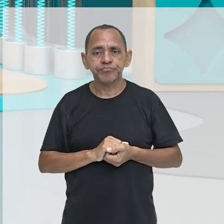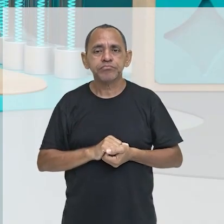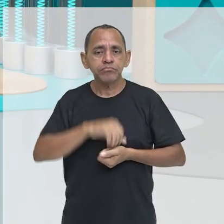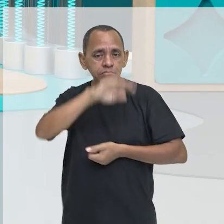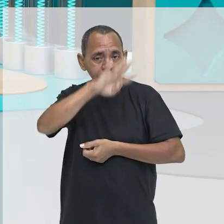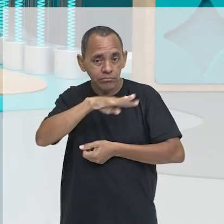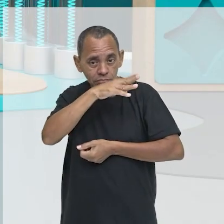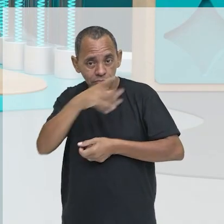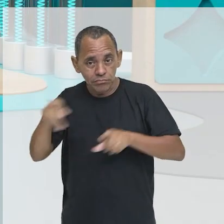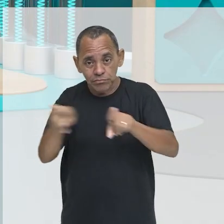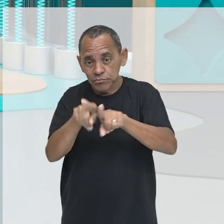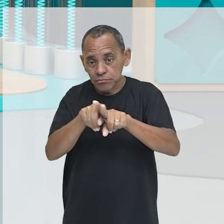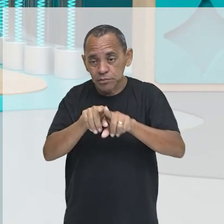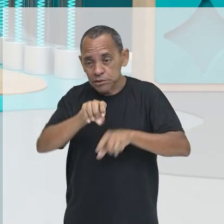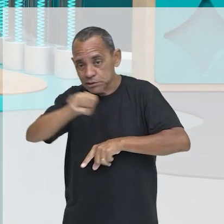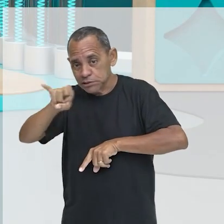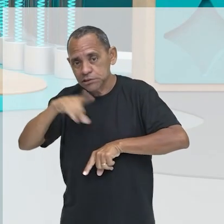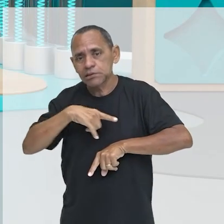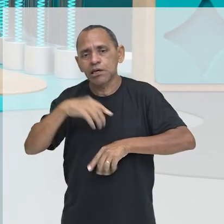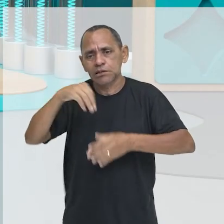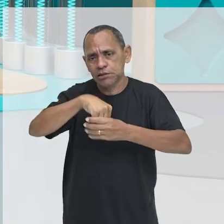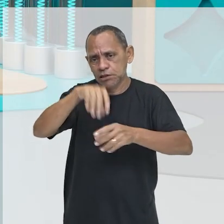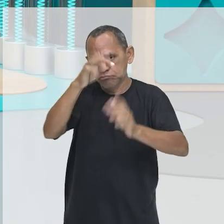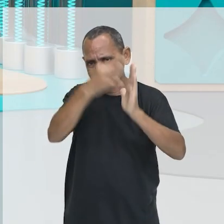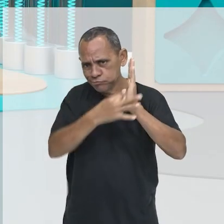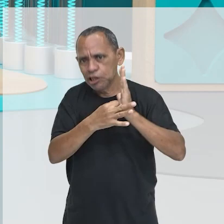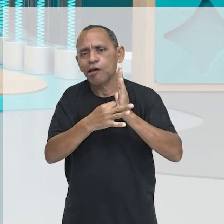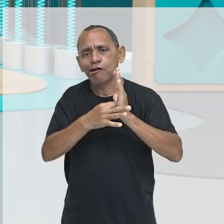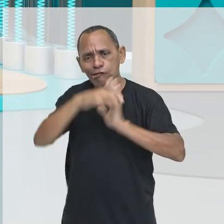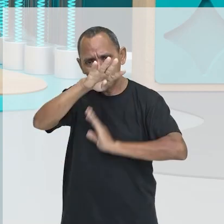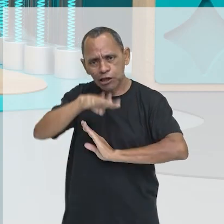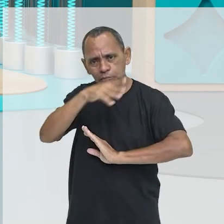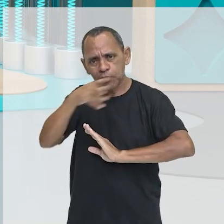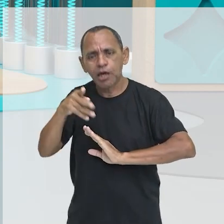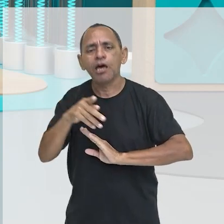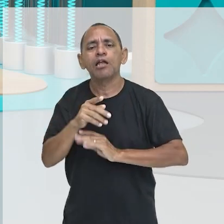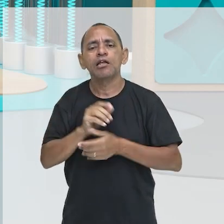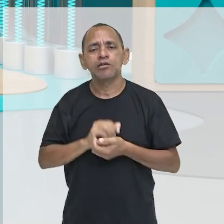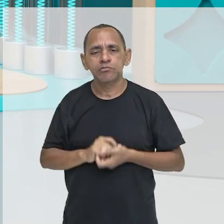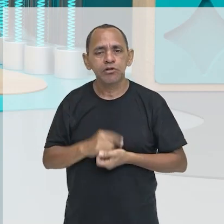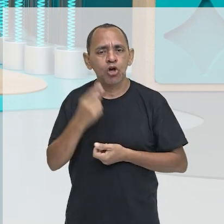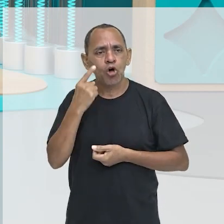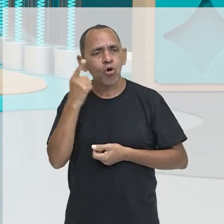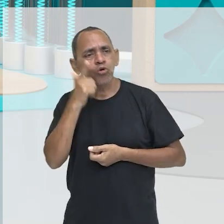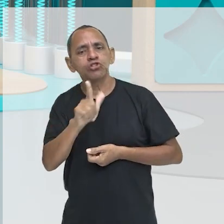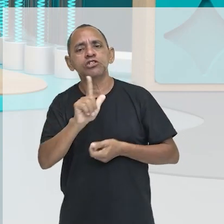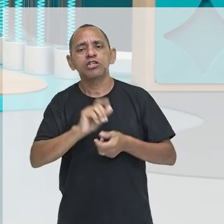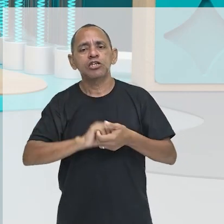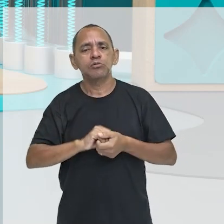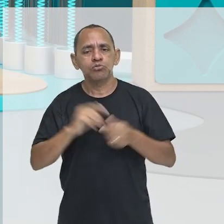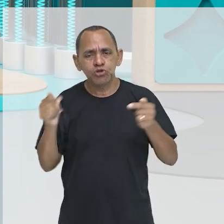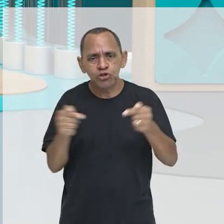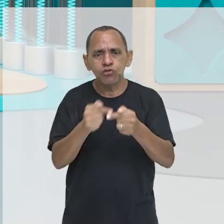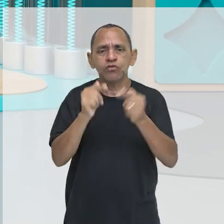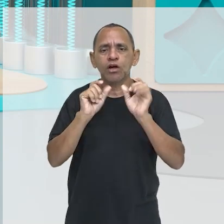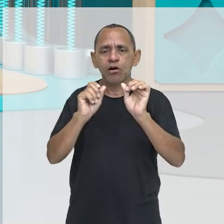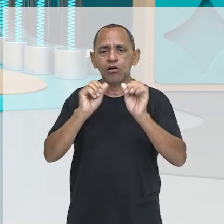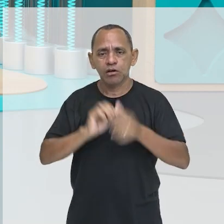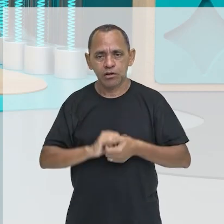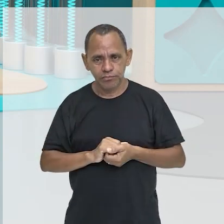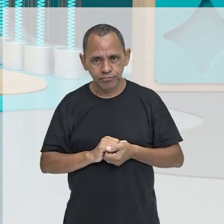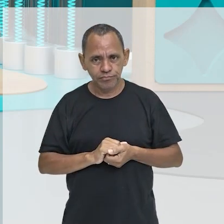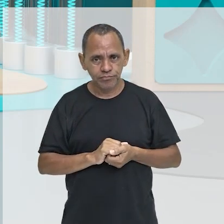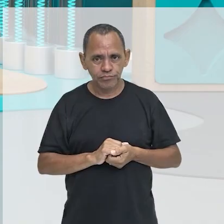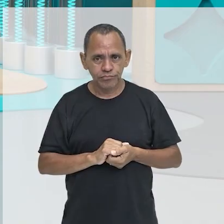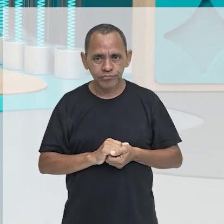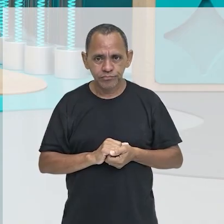Tabelas. Também, se o meu texto tiver tabelas, estamos diante aí de uma marca tipográfica, tá certo? Então, todos esses